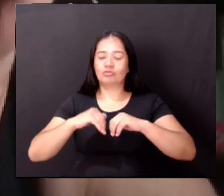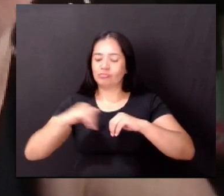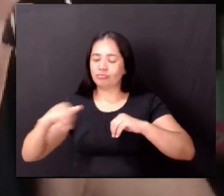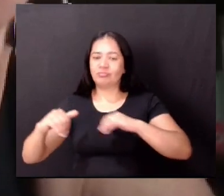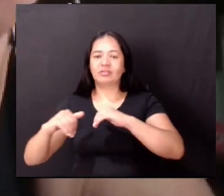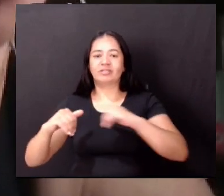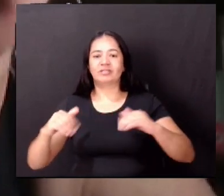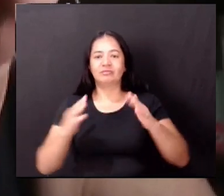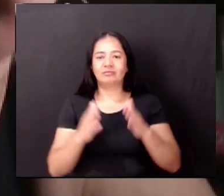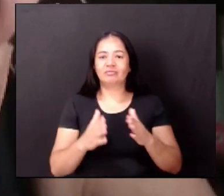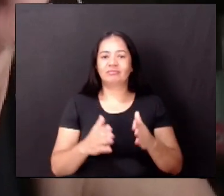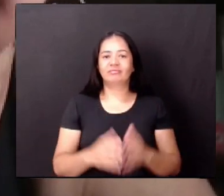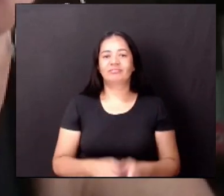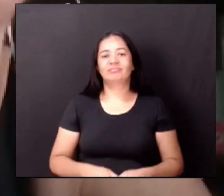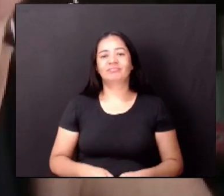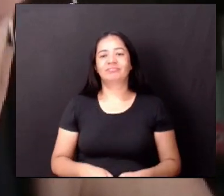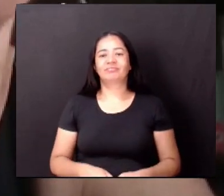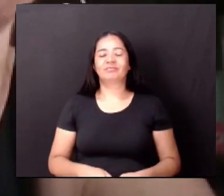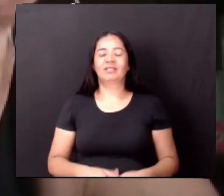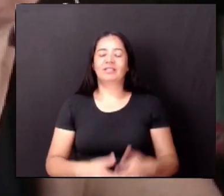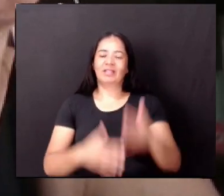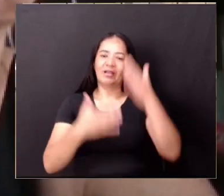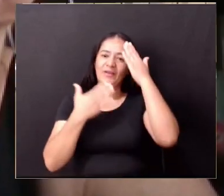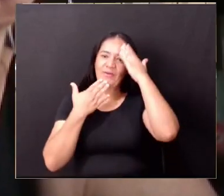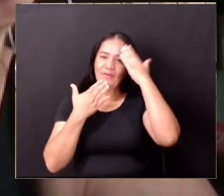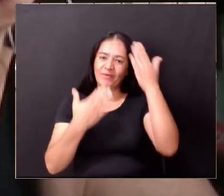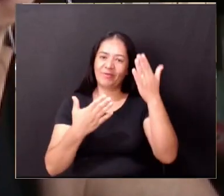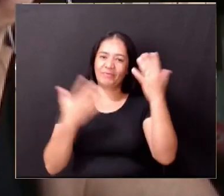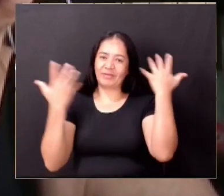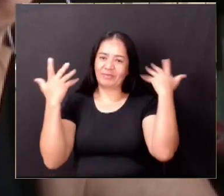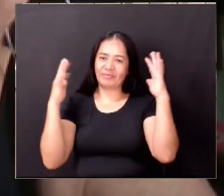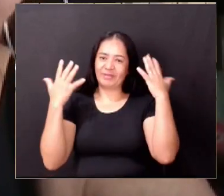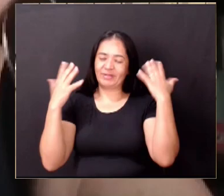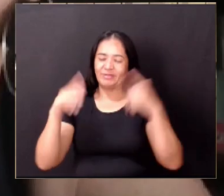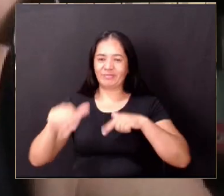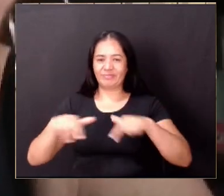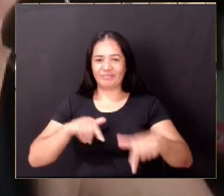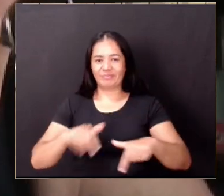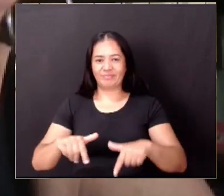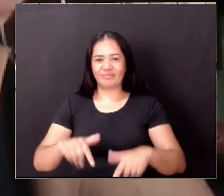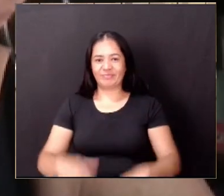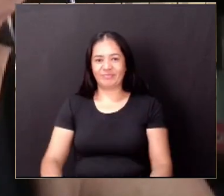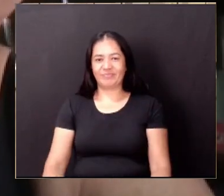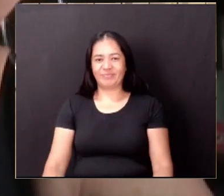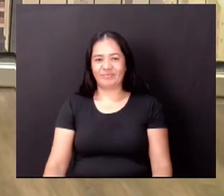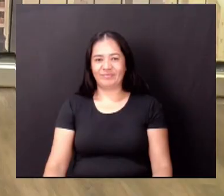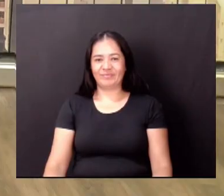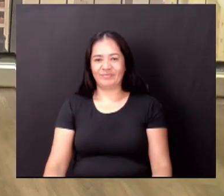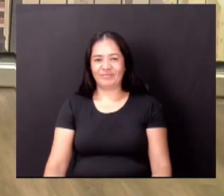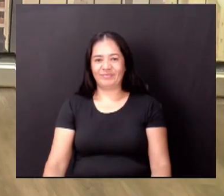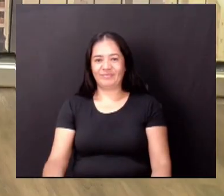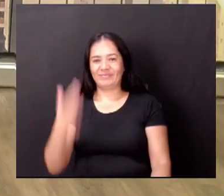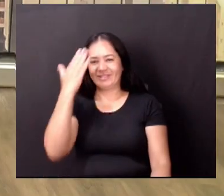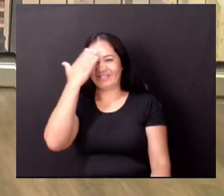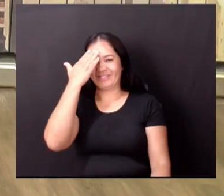partir da casa de cada morador, Muito obrigada e de cada parabéns pelo cidadão. trabalho,